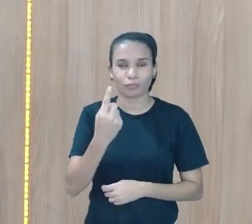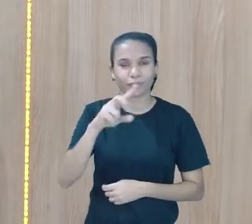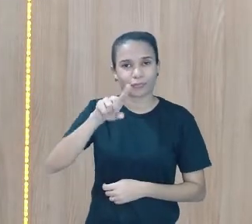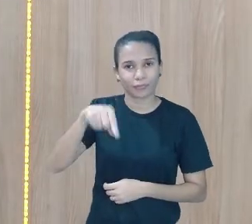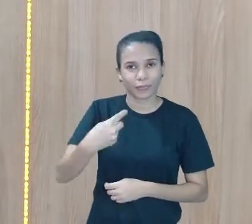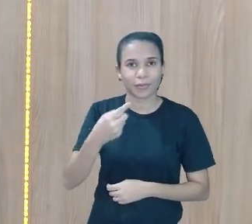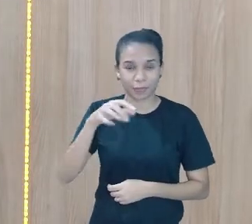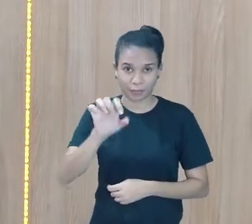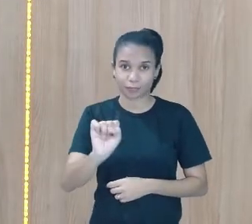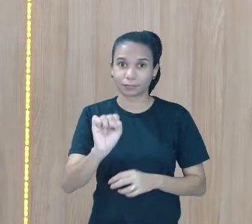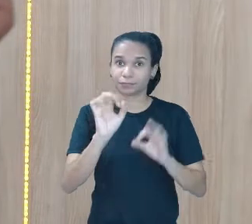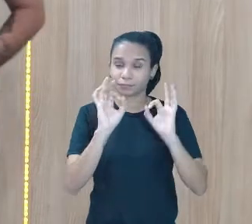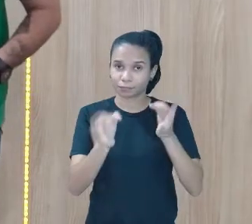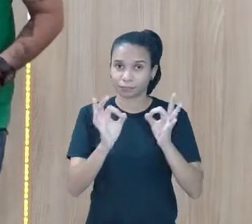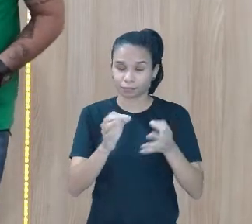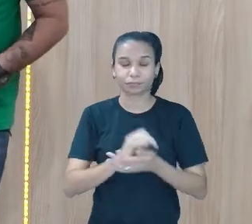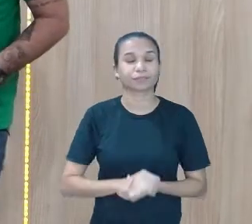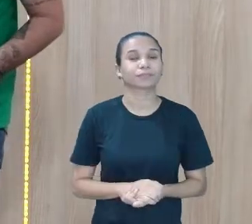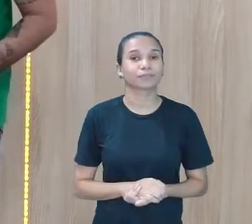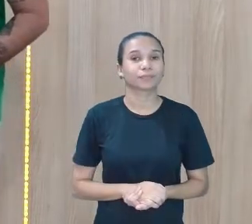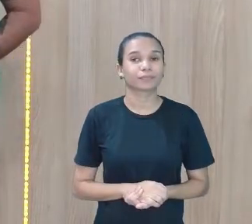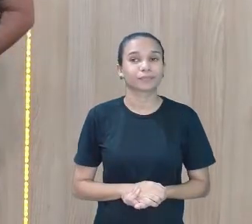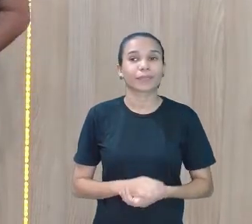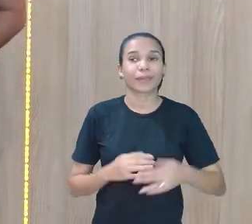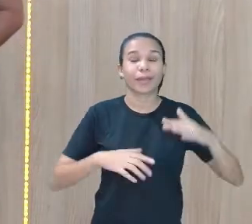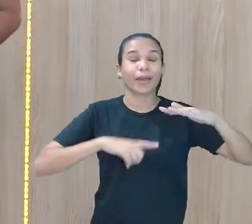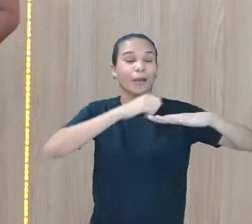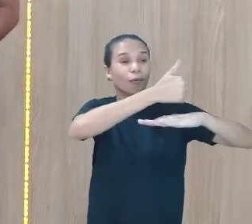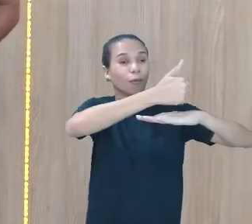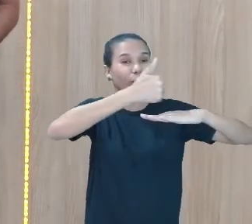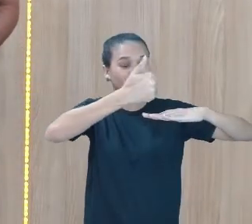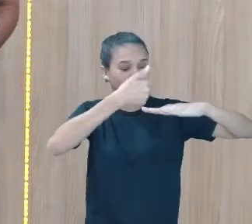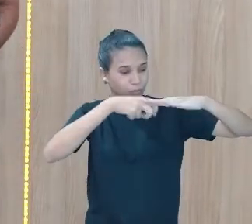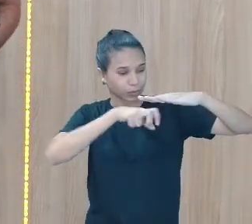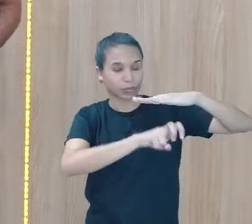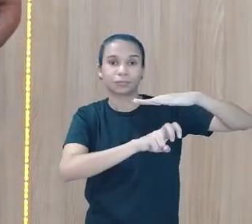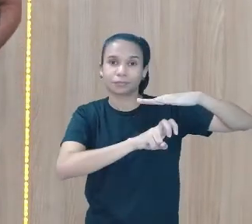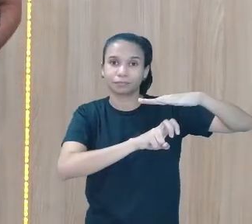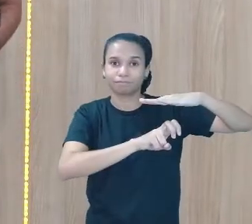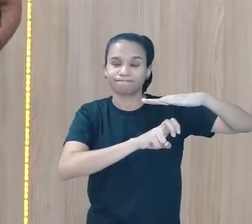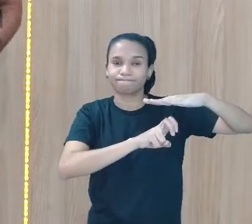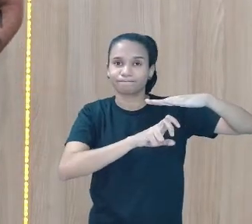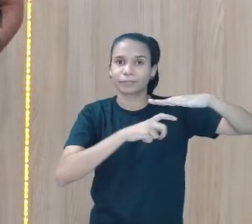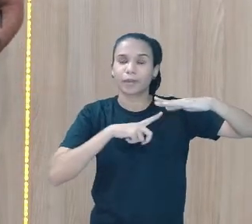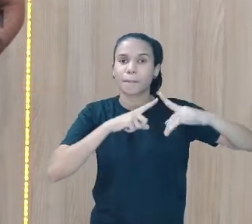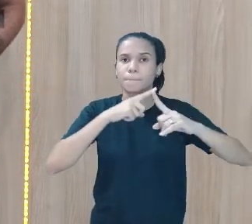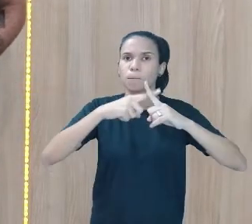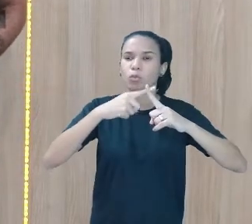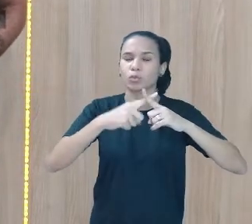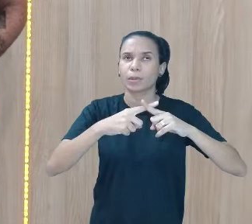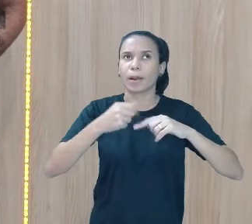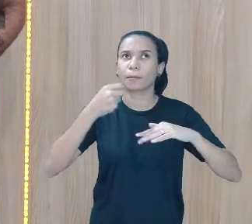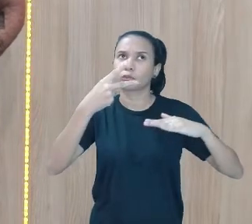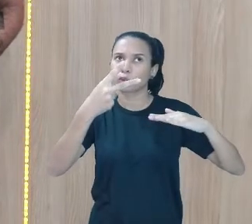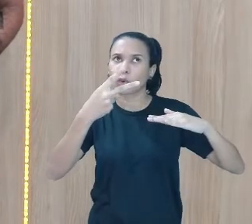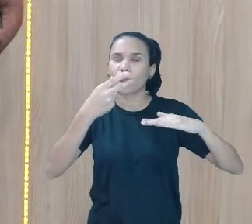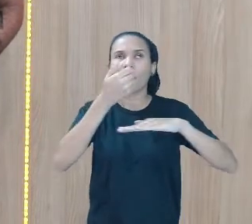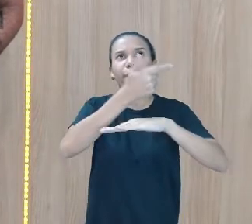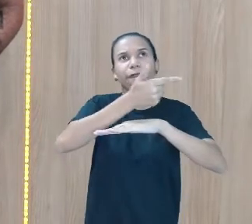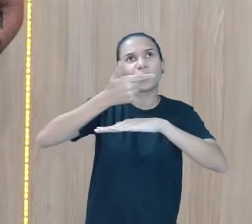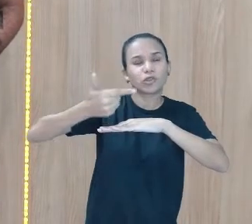Esse aqui vai dar o 1,8. Esse outro aqui, ó, 11 sobre 5, multiplicando por 2,